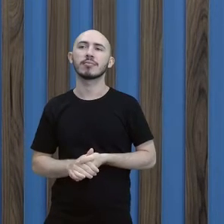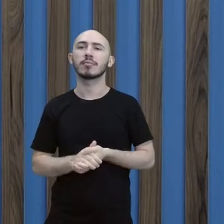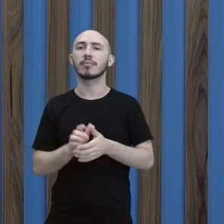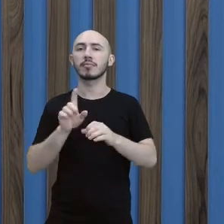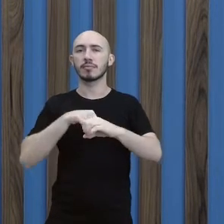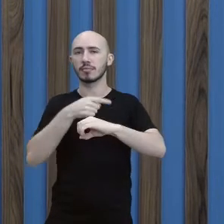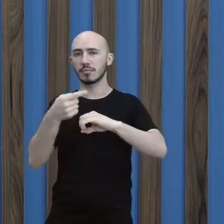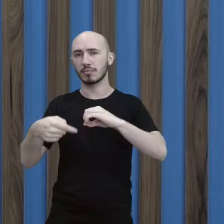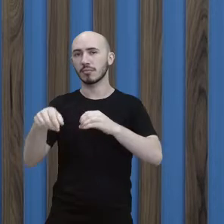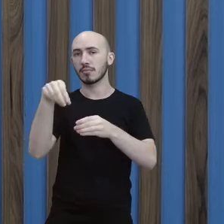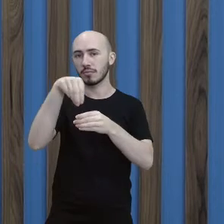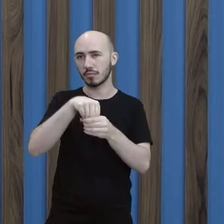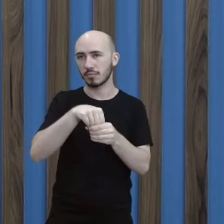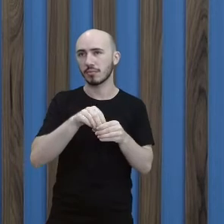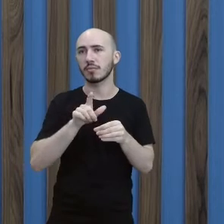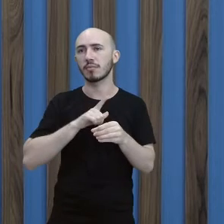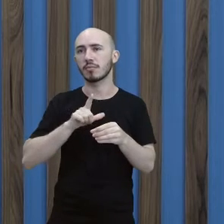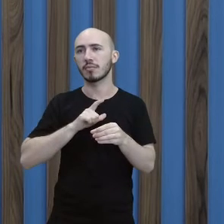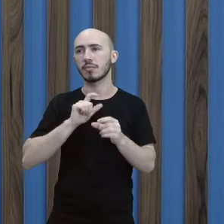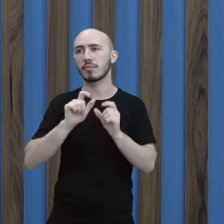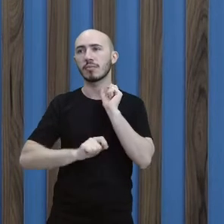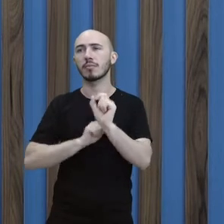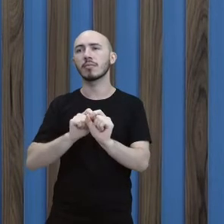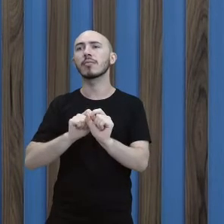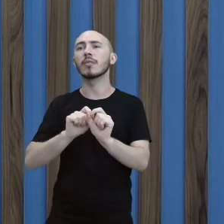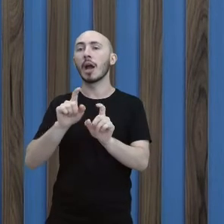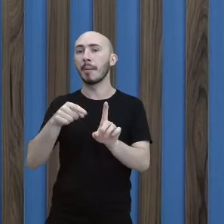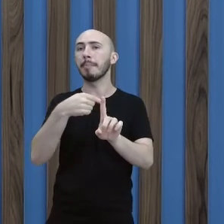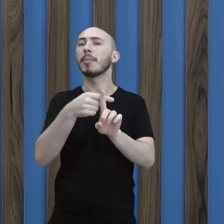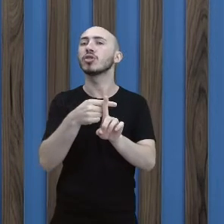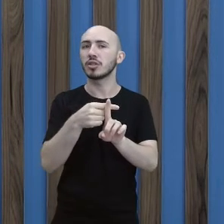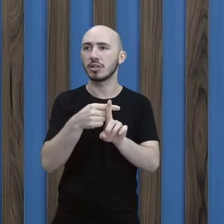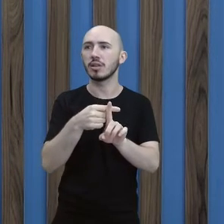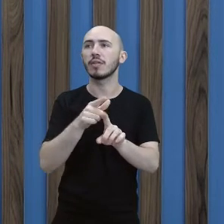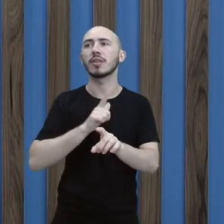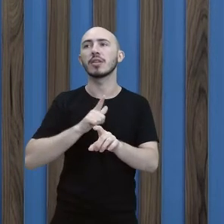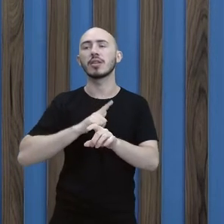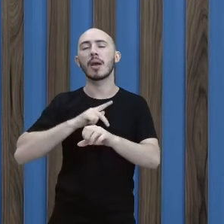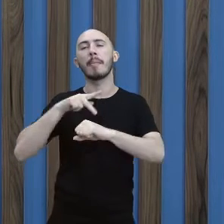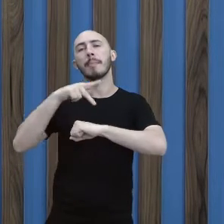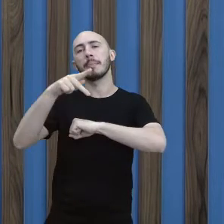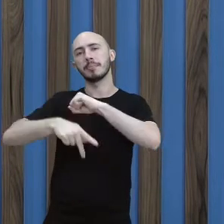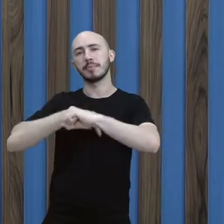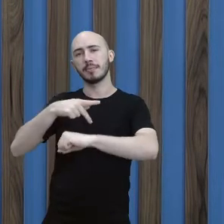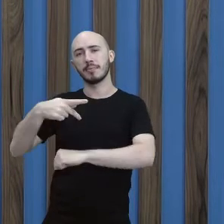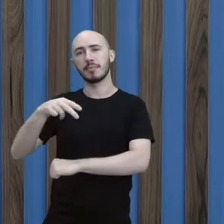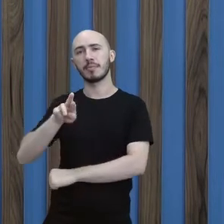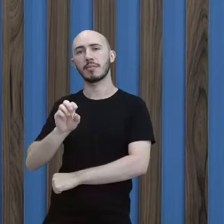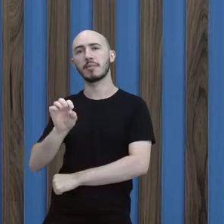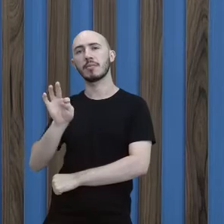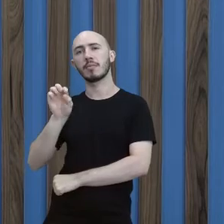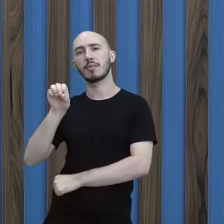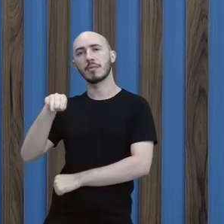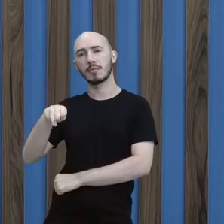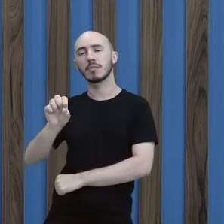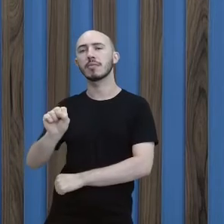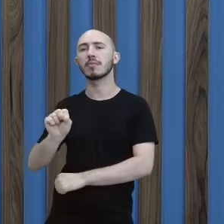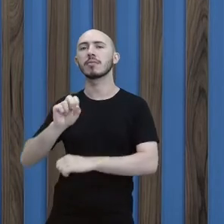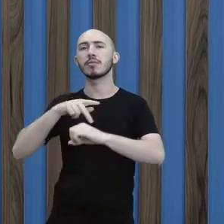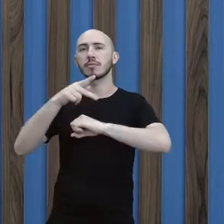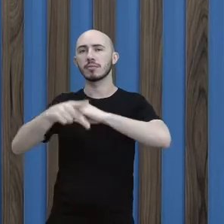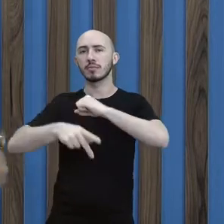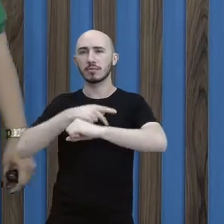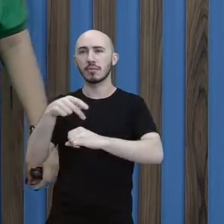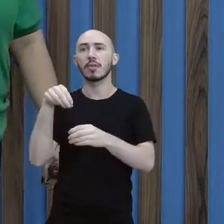quê? Partículas com carga positiva, que a gente conhece como prótons, né? No centro. Então,